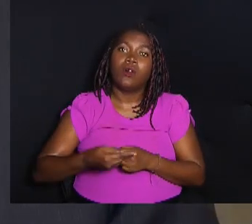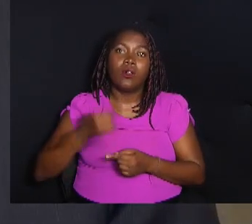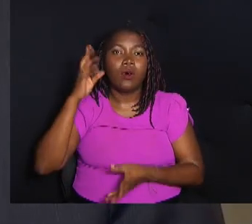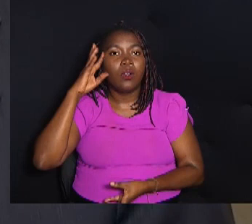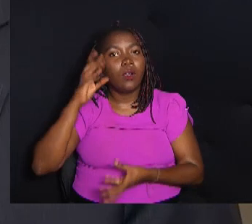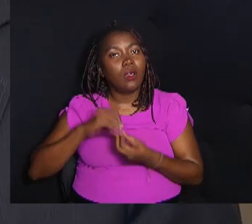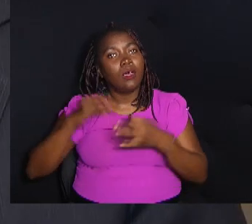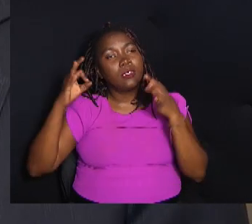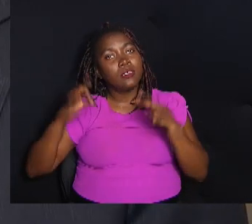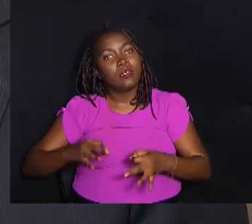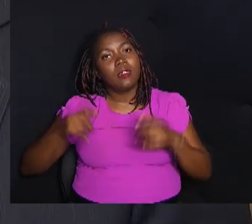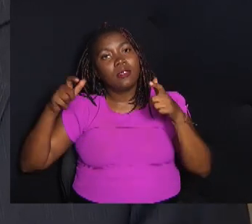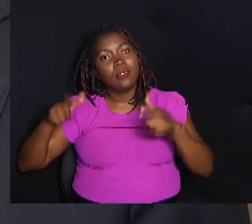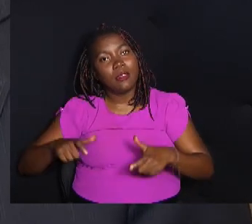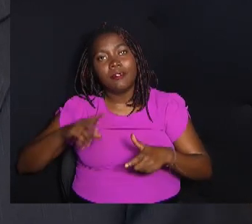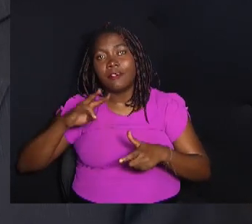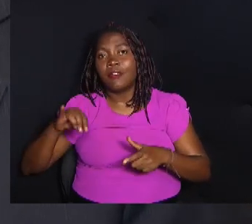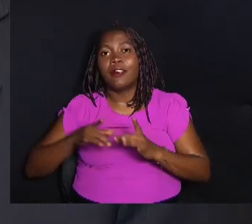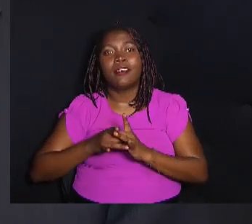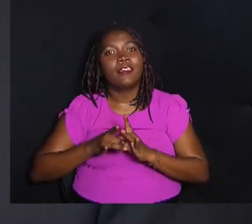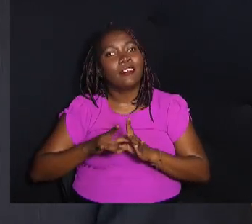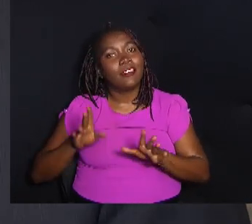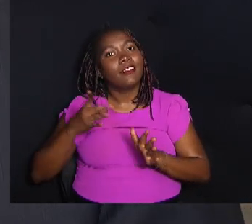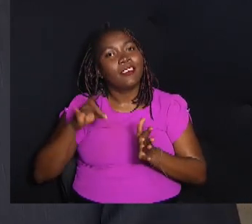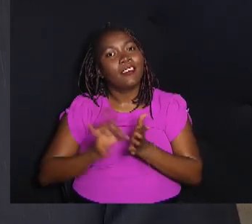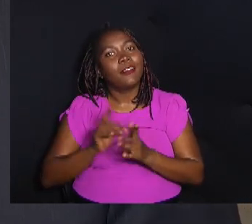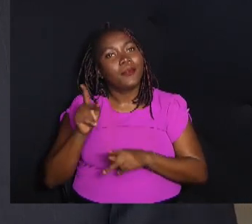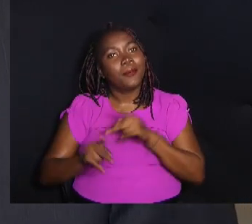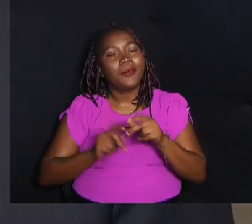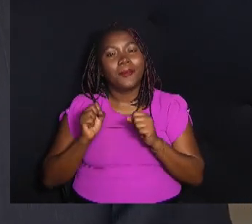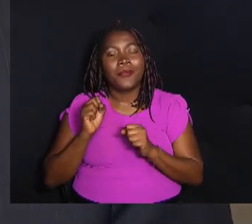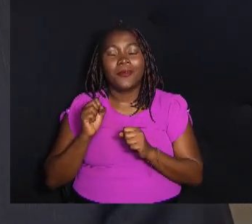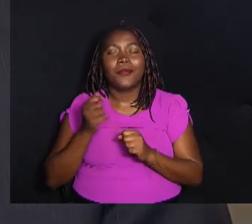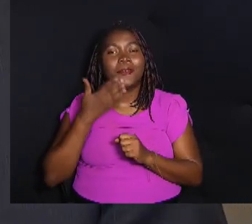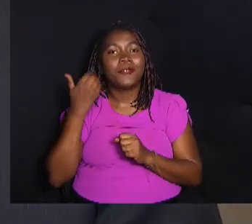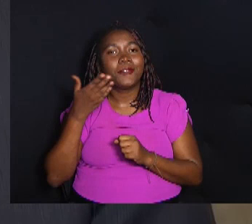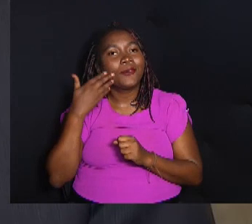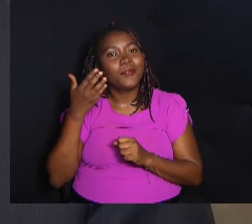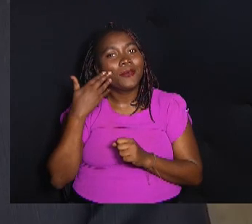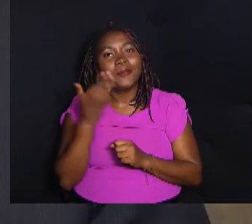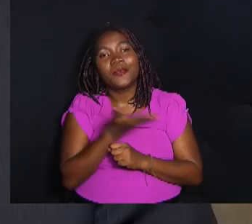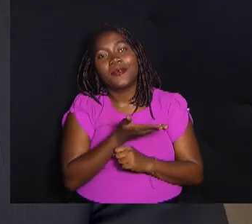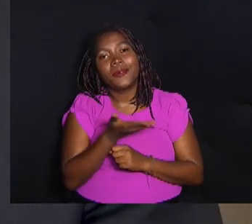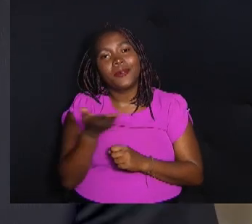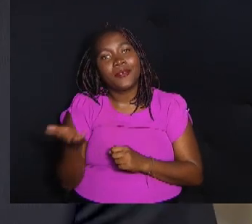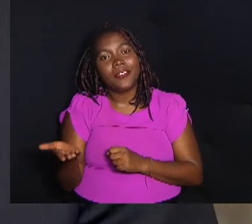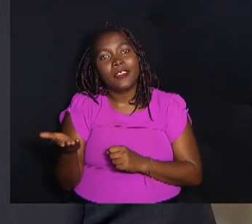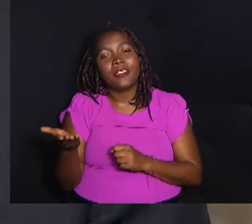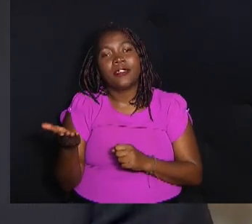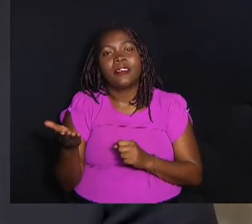exata do local vai permitir com que realmente a população possa usufruir dessa dessa desse